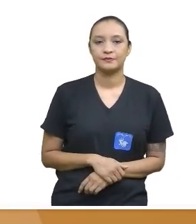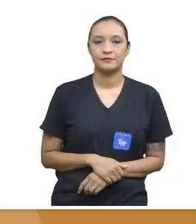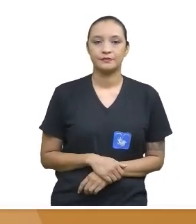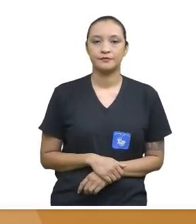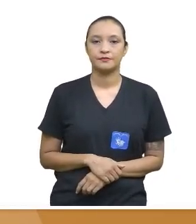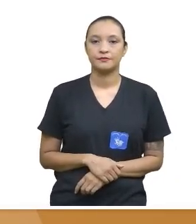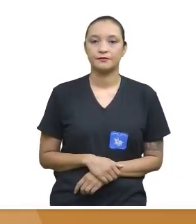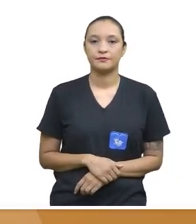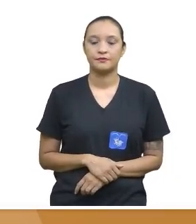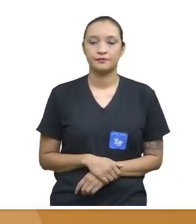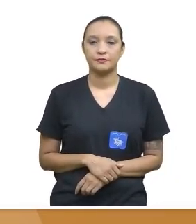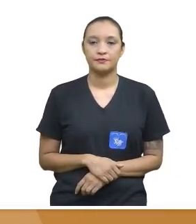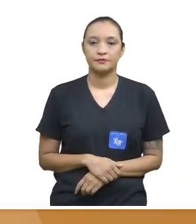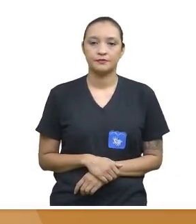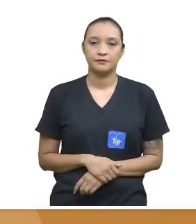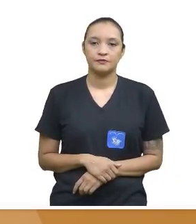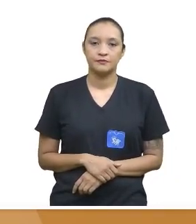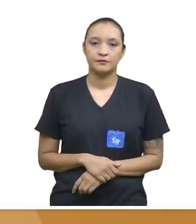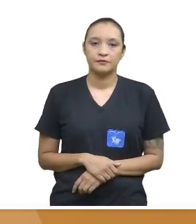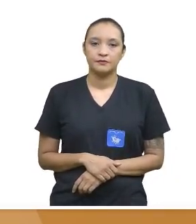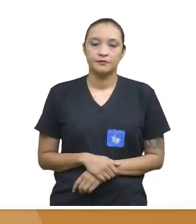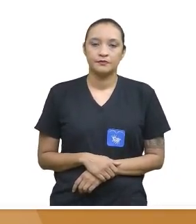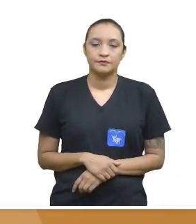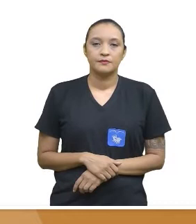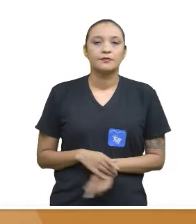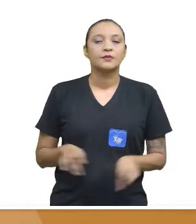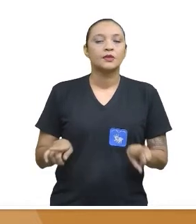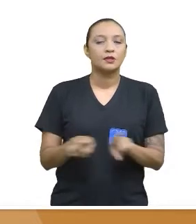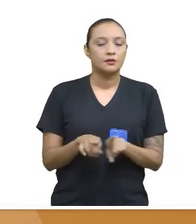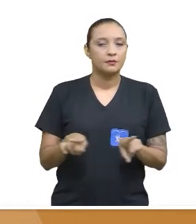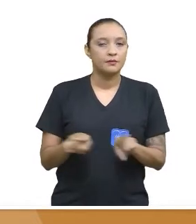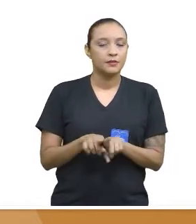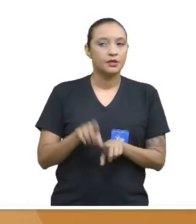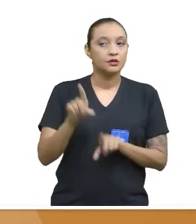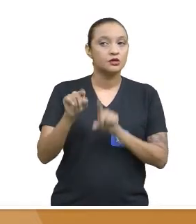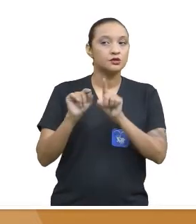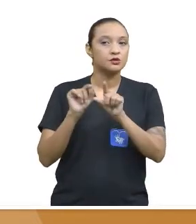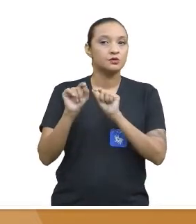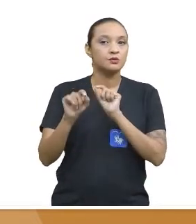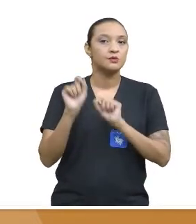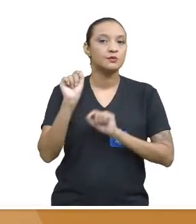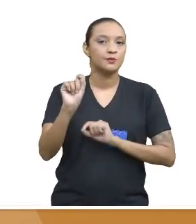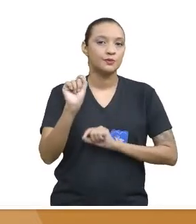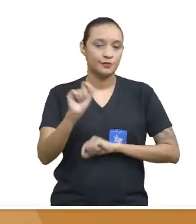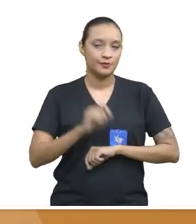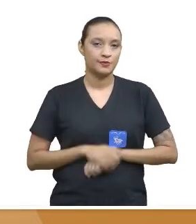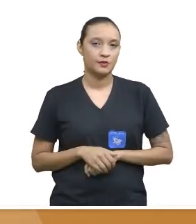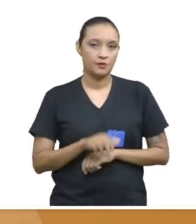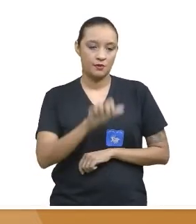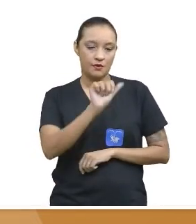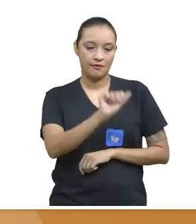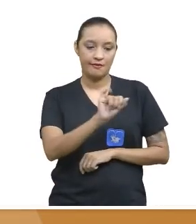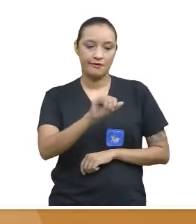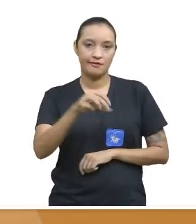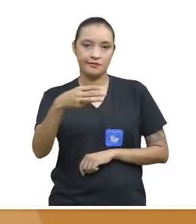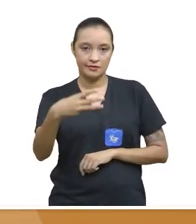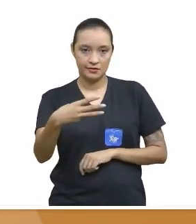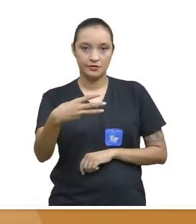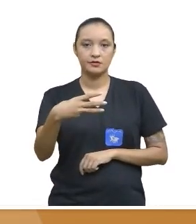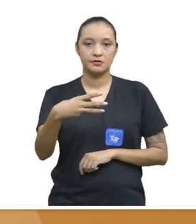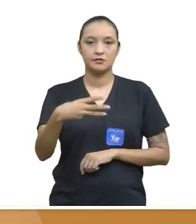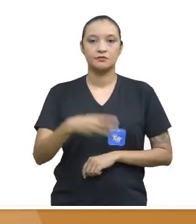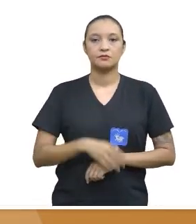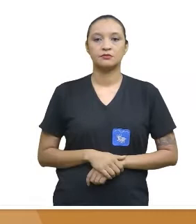de instituir o bipartidarismo, decidiu, através do AI número 3, que